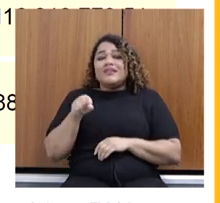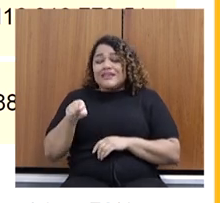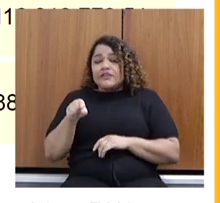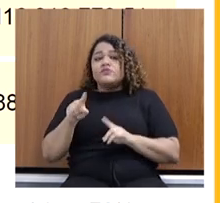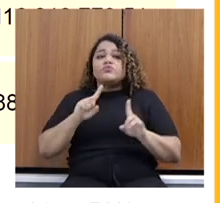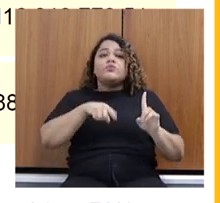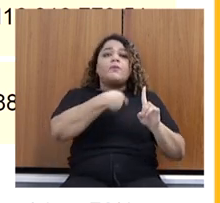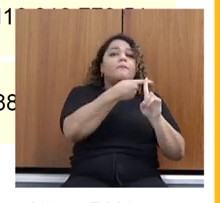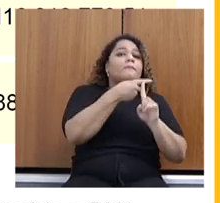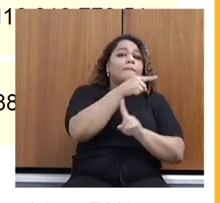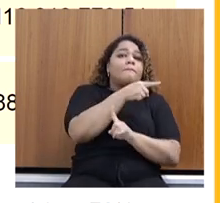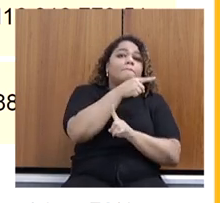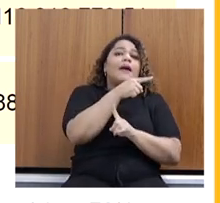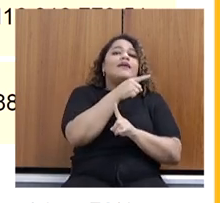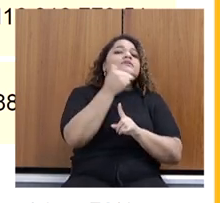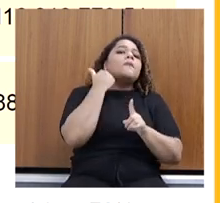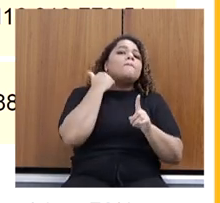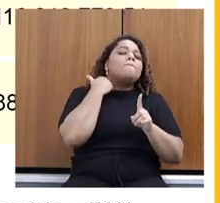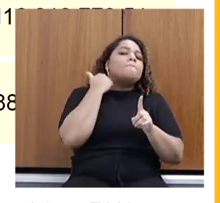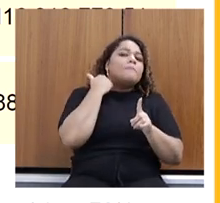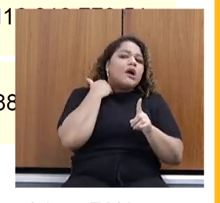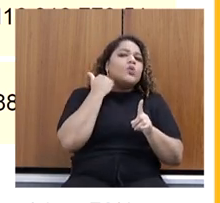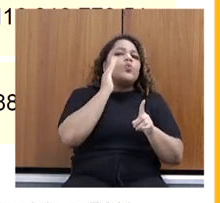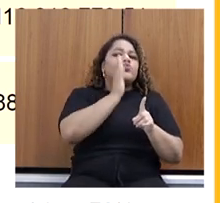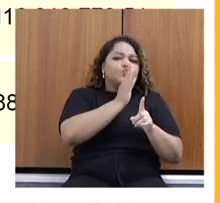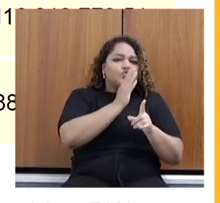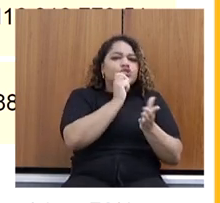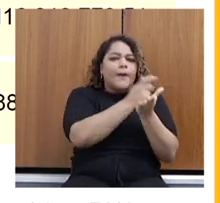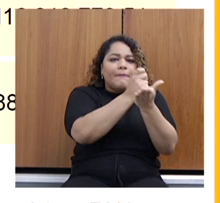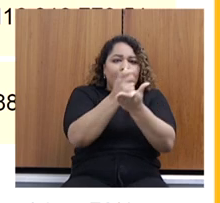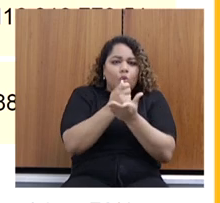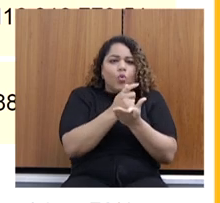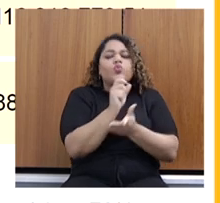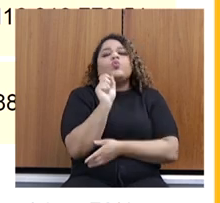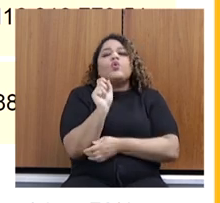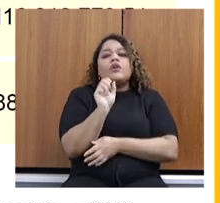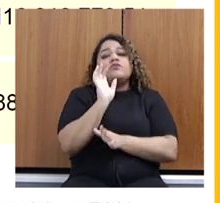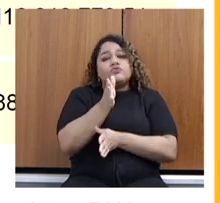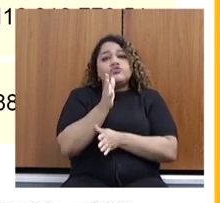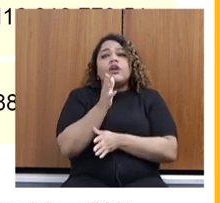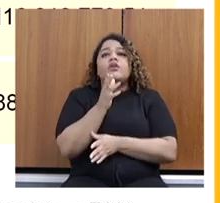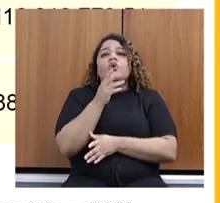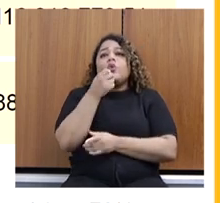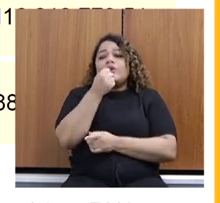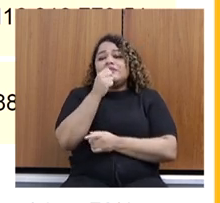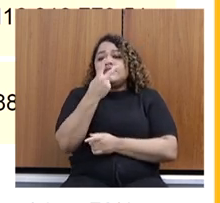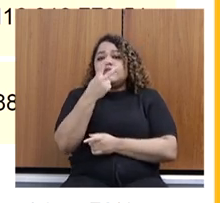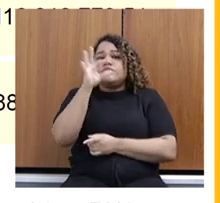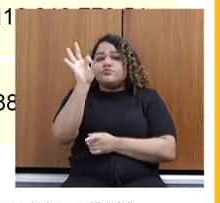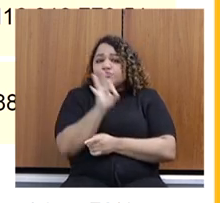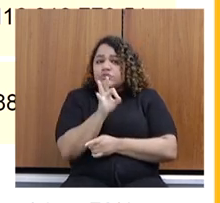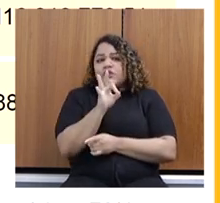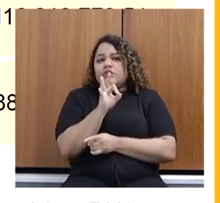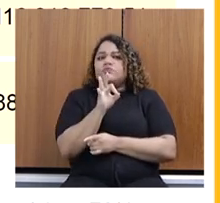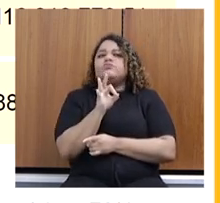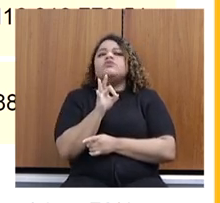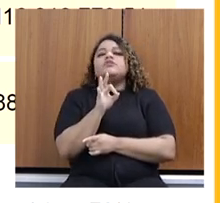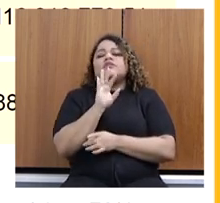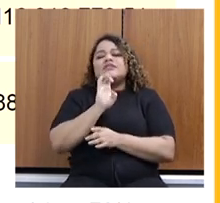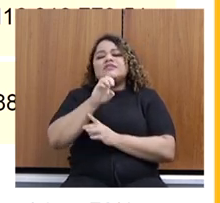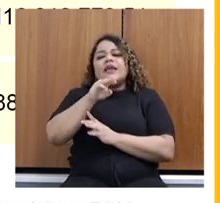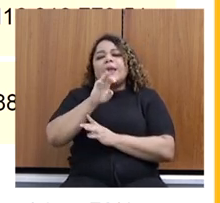compensação bancária, nós, da Secretaria de Governo, já chegamos a 72% da execução total das emendas impositivas